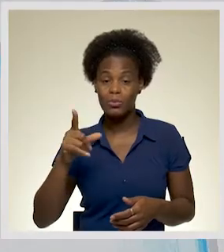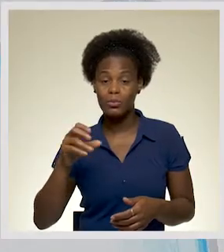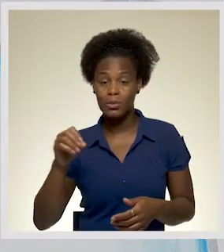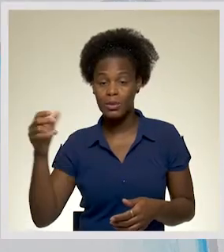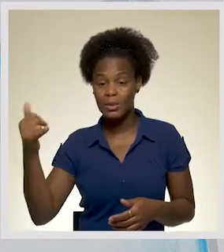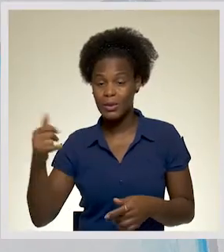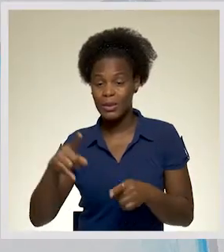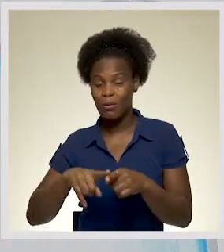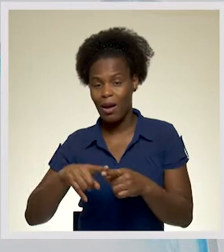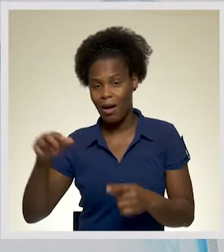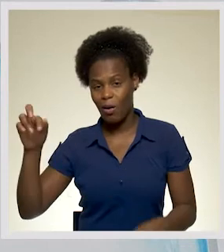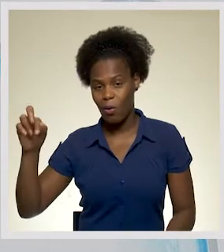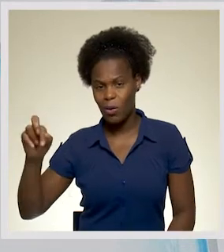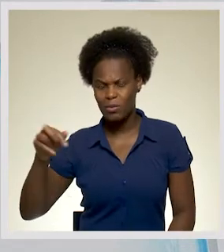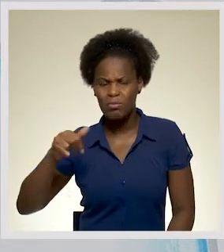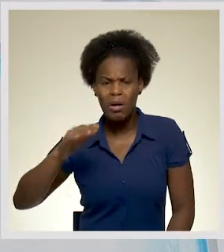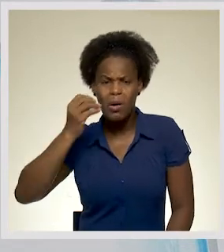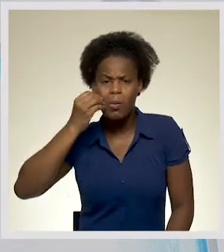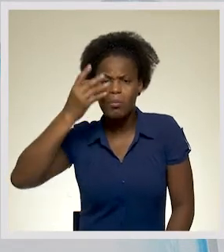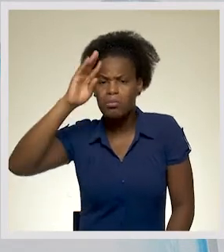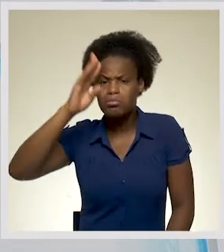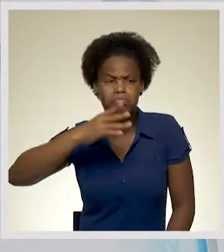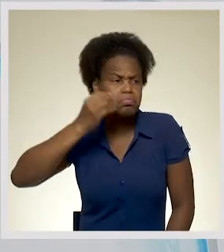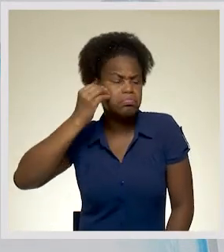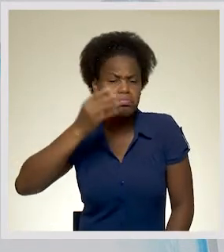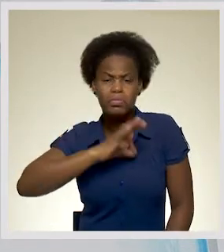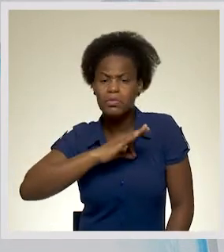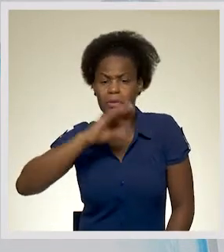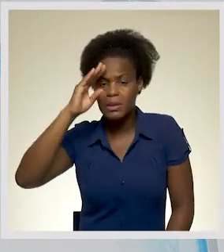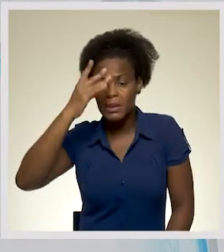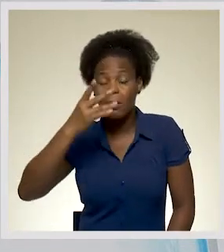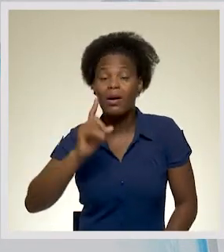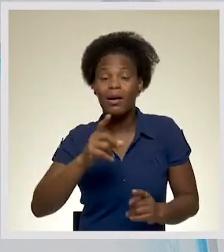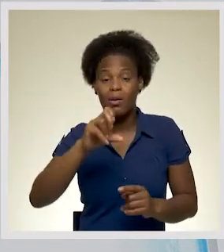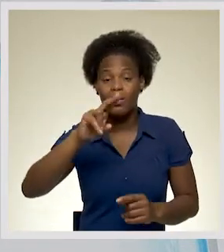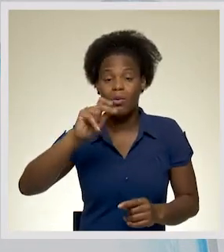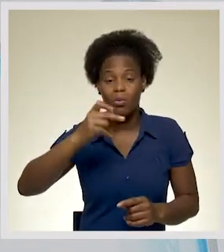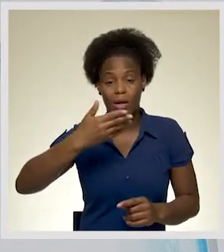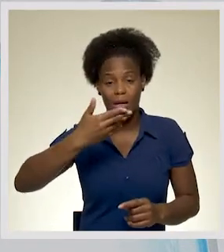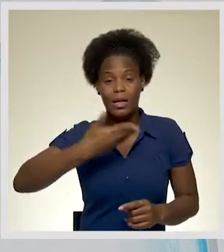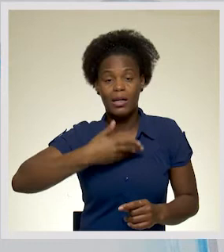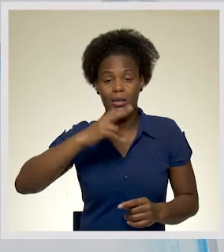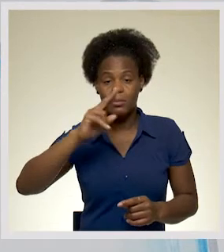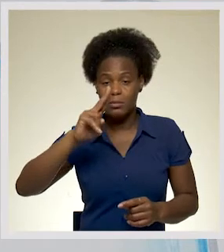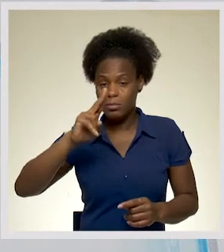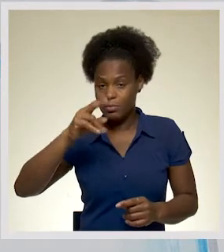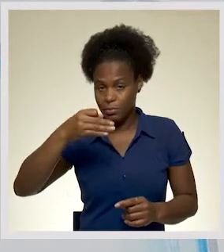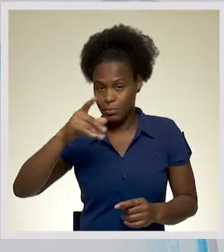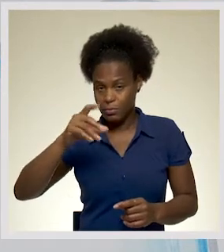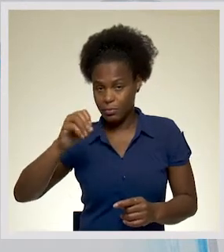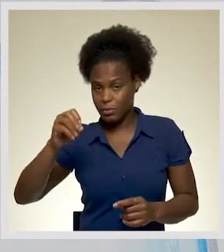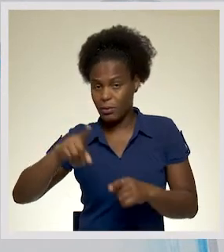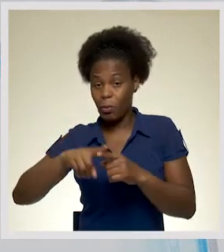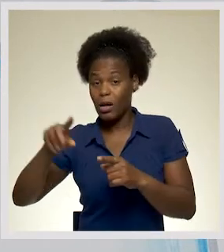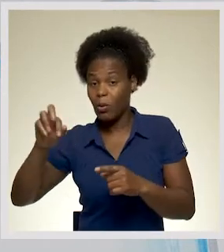como é que a professora sabe que o quádruplo de 2 é 8? A expressão quádruplo leva-me logo a